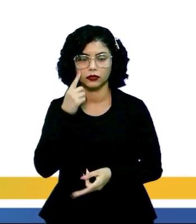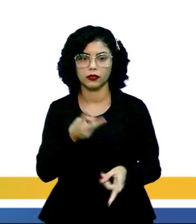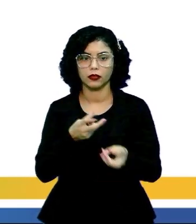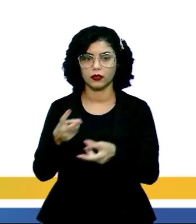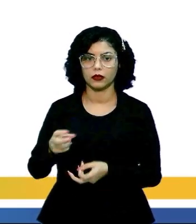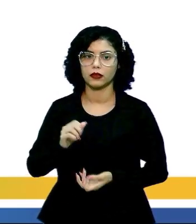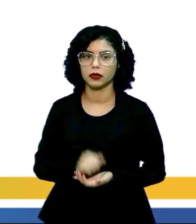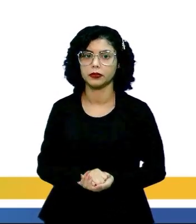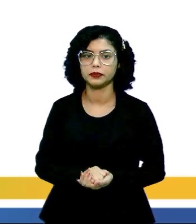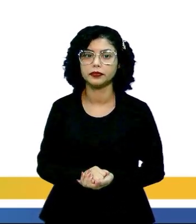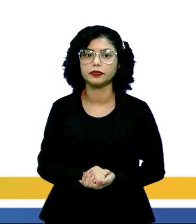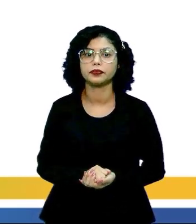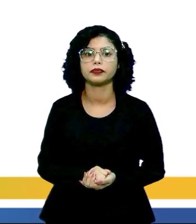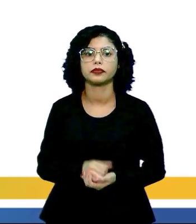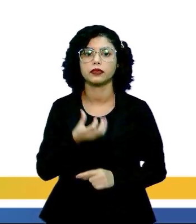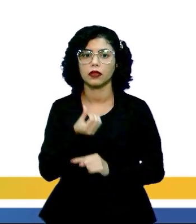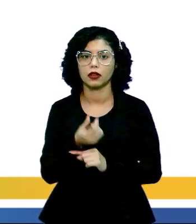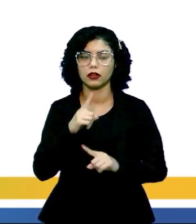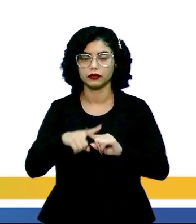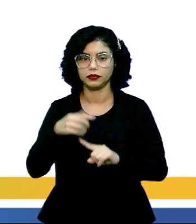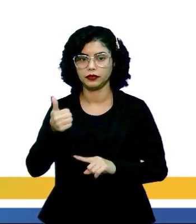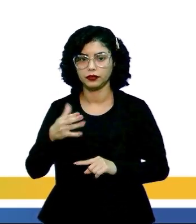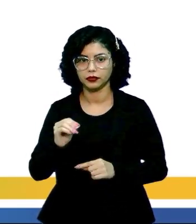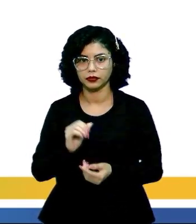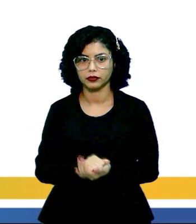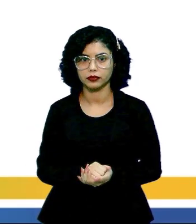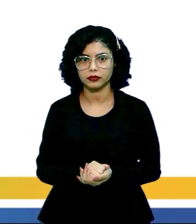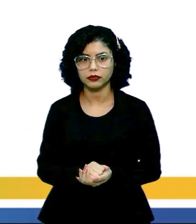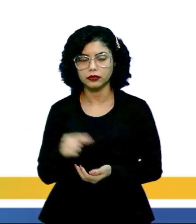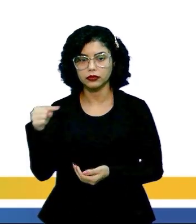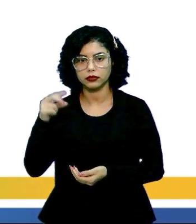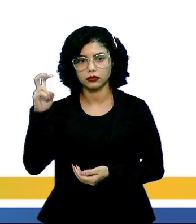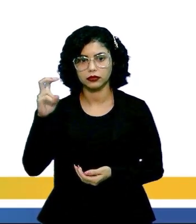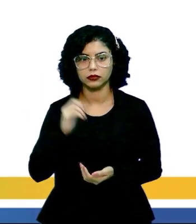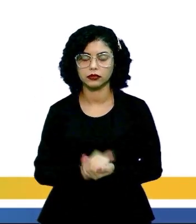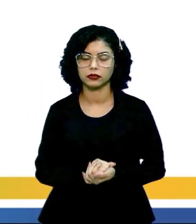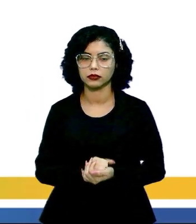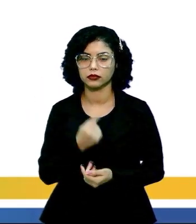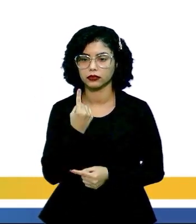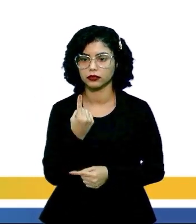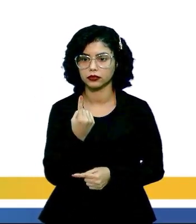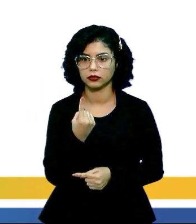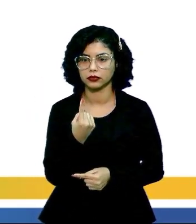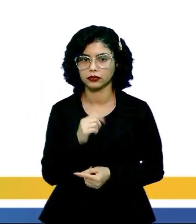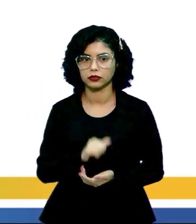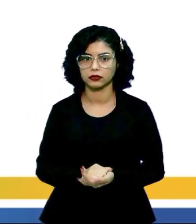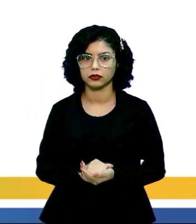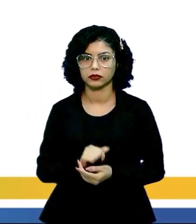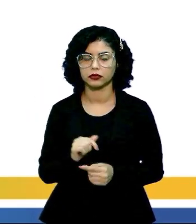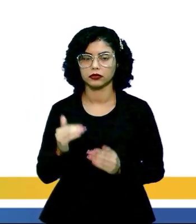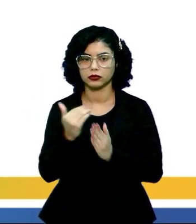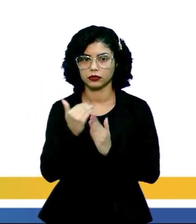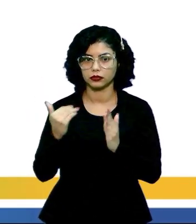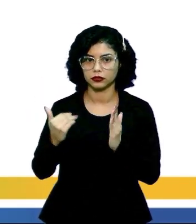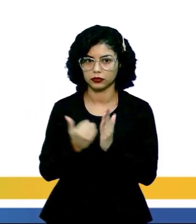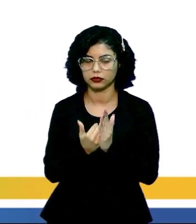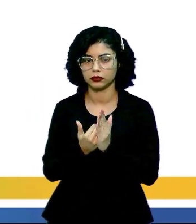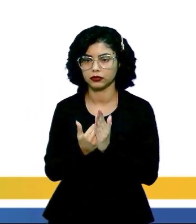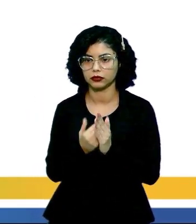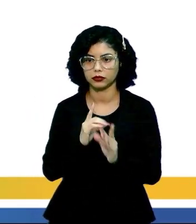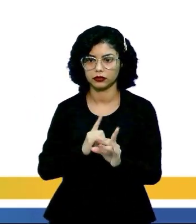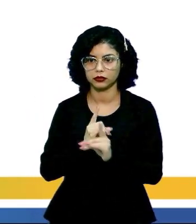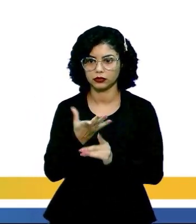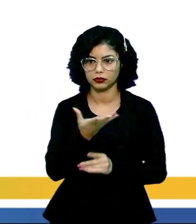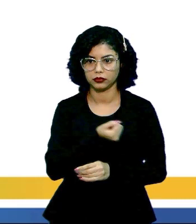aí. 6 vezes 10 elevado a menos 5. O 10 de baixo, a gente vai ter que achar